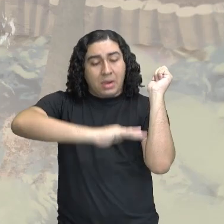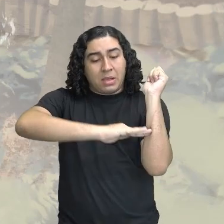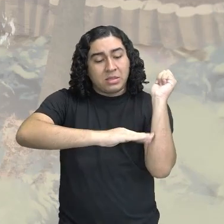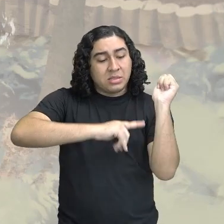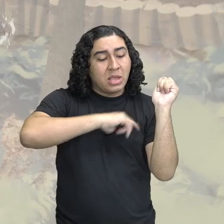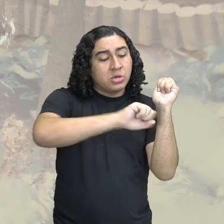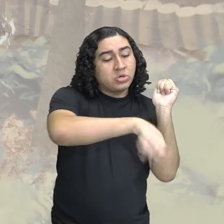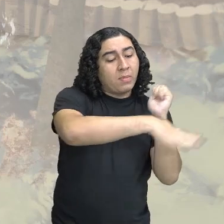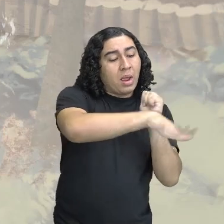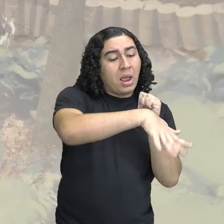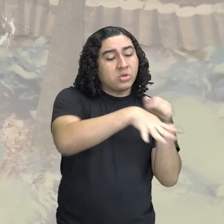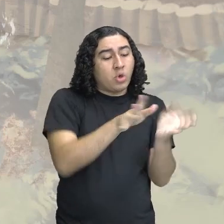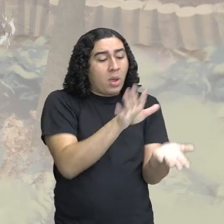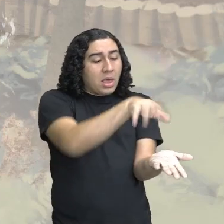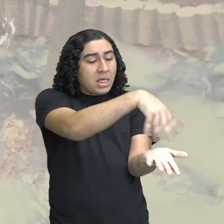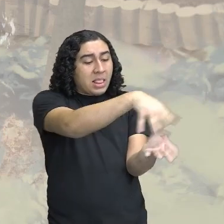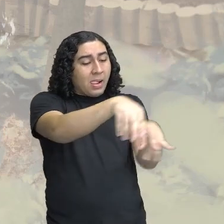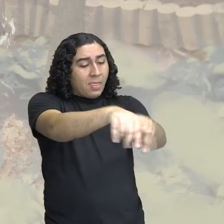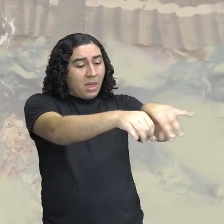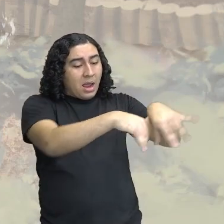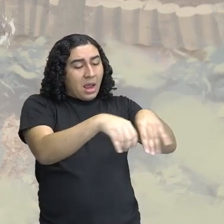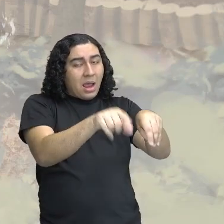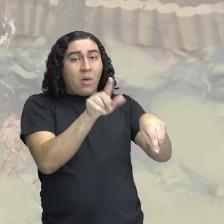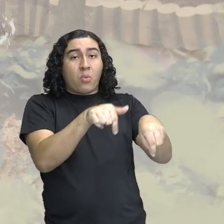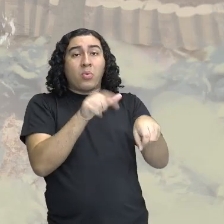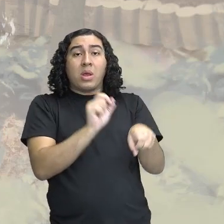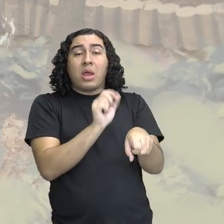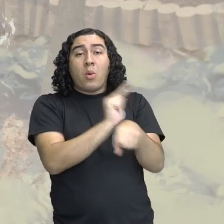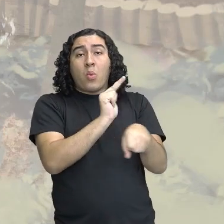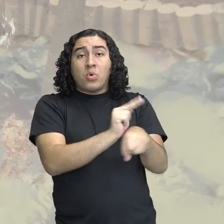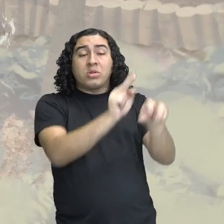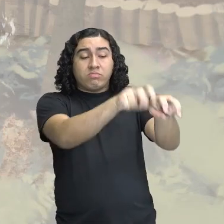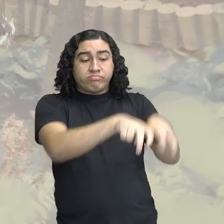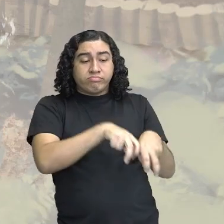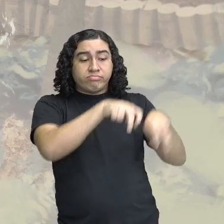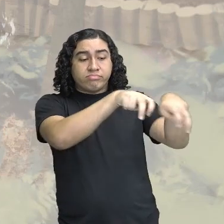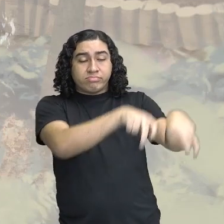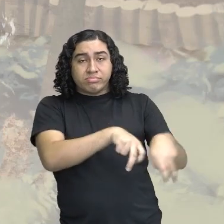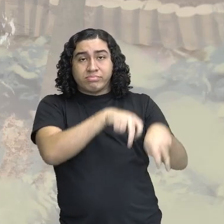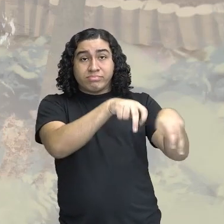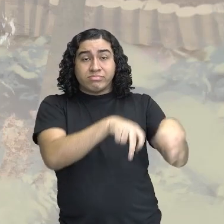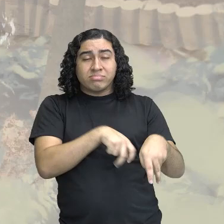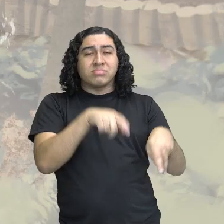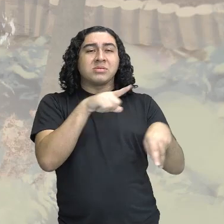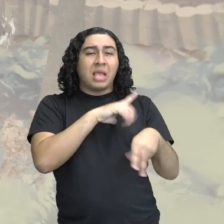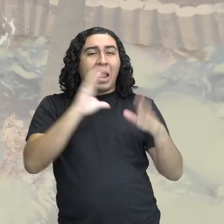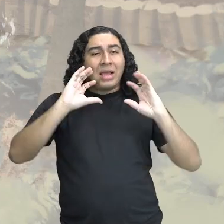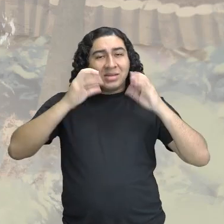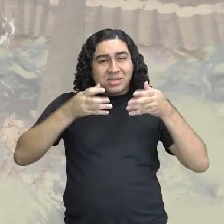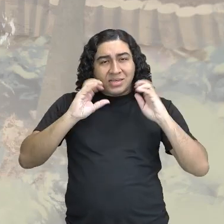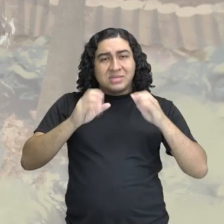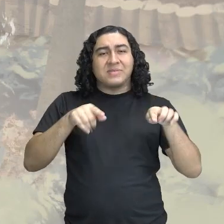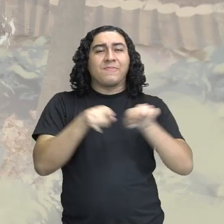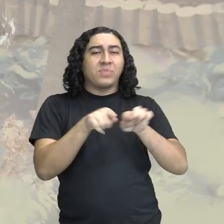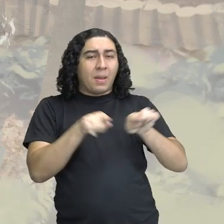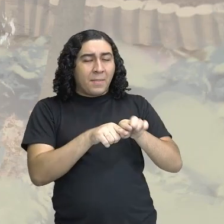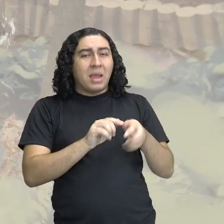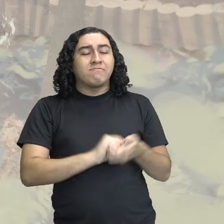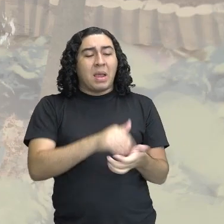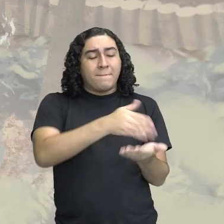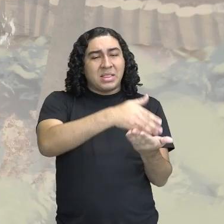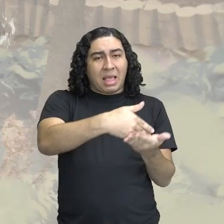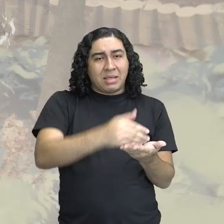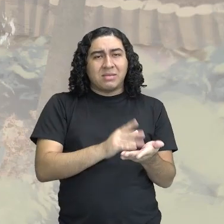áreas pantanosas, eles vão cultivar alimentos. Eles vão cultivar milho, vão cultivar